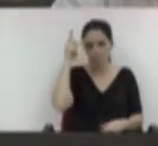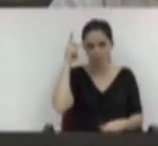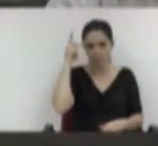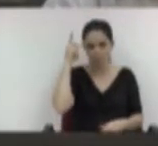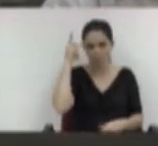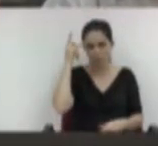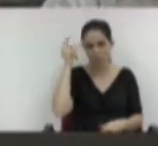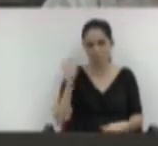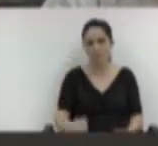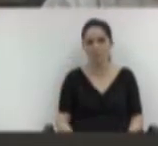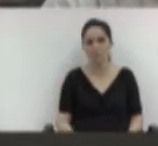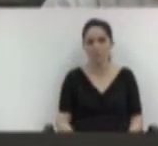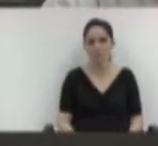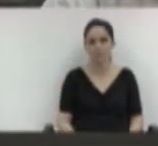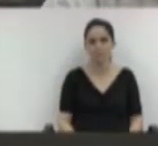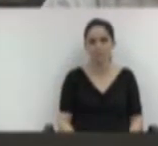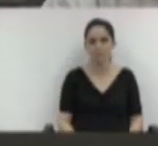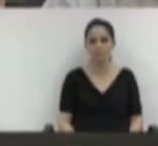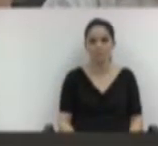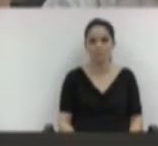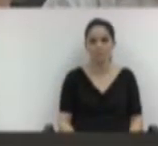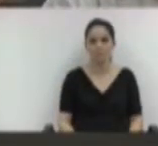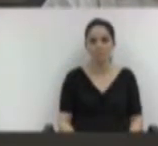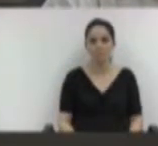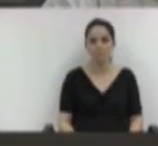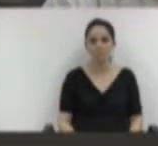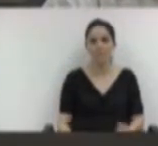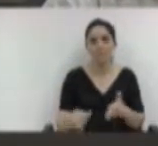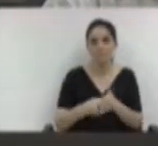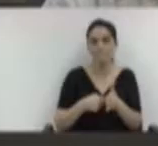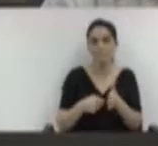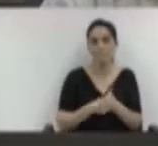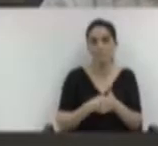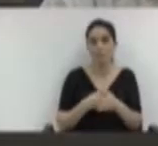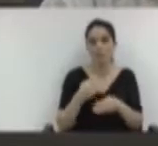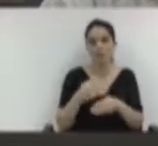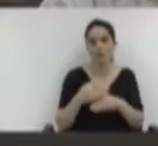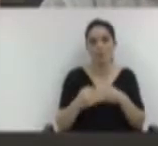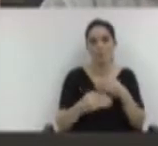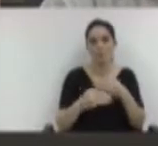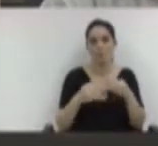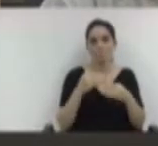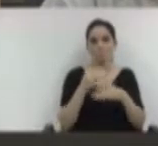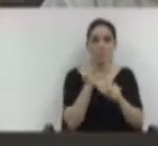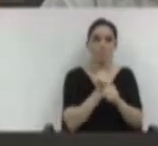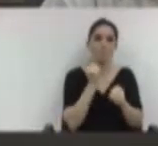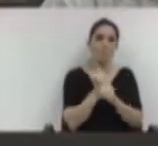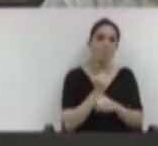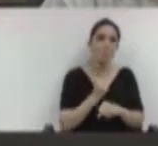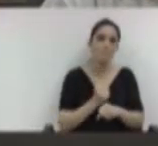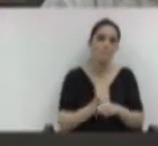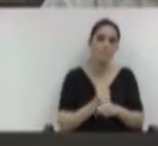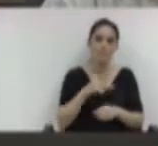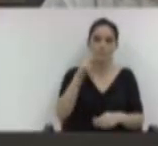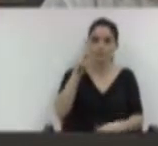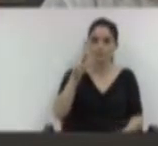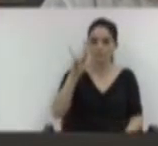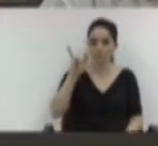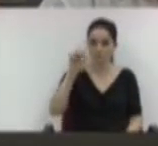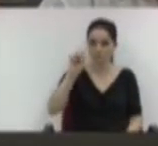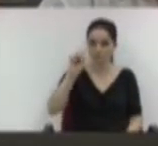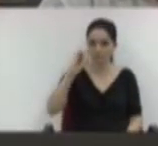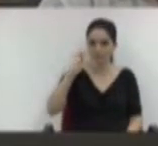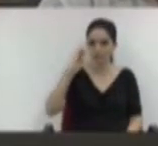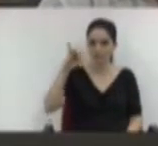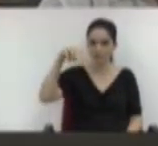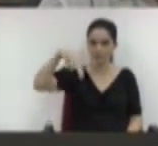meu gabinete é exatamente a respeito da obra do Piscinão, uma obra que vem do governo passado,